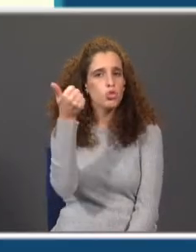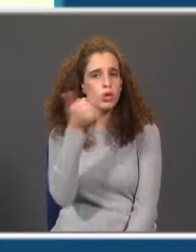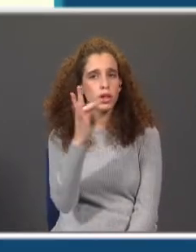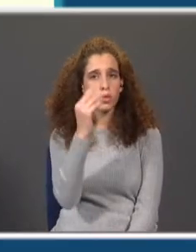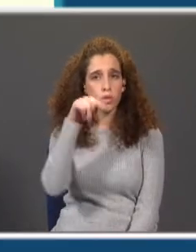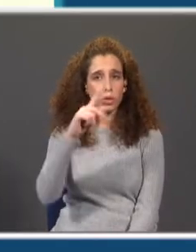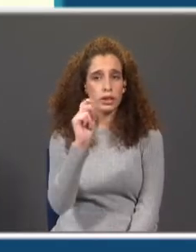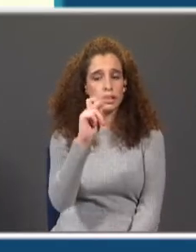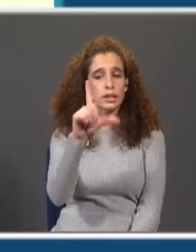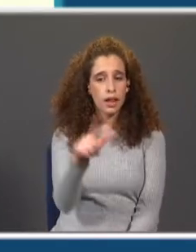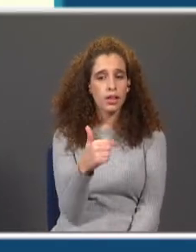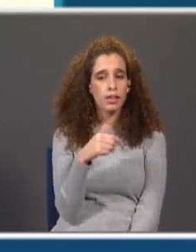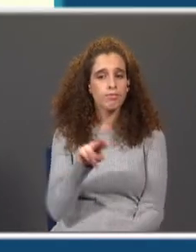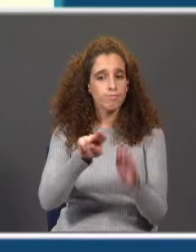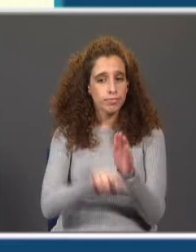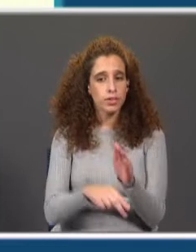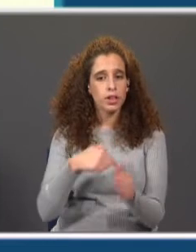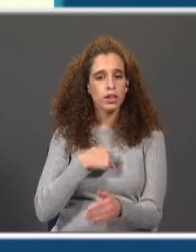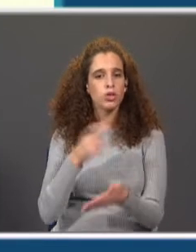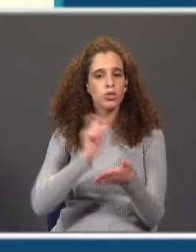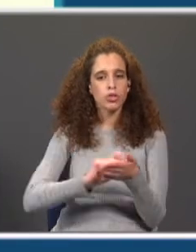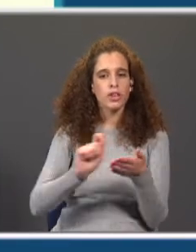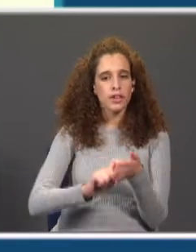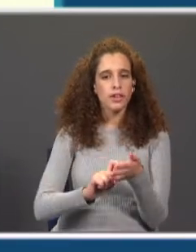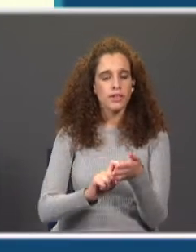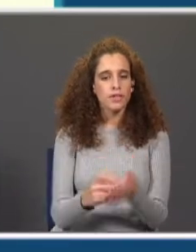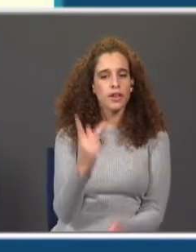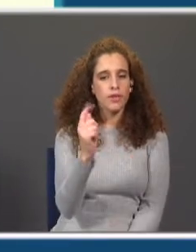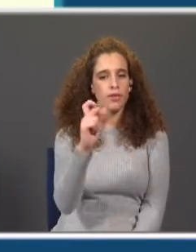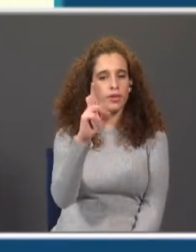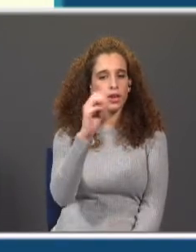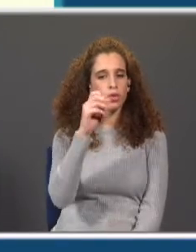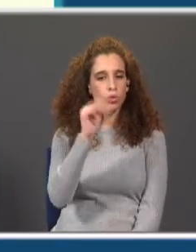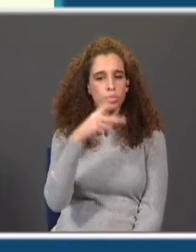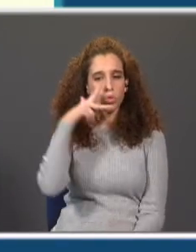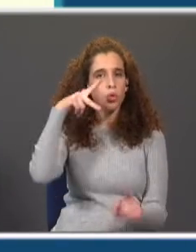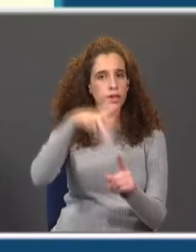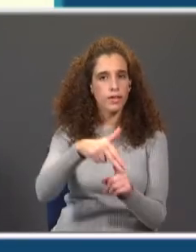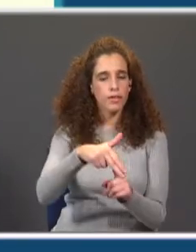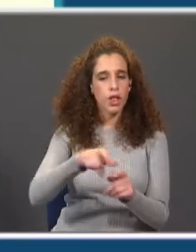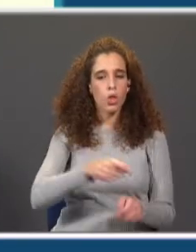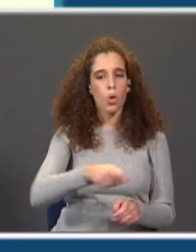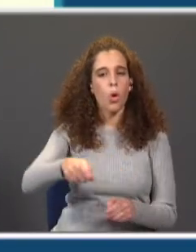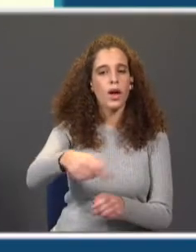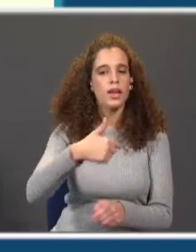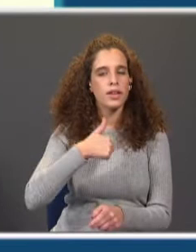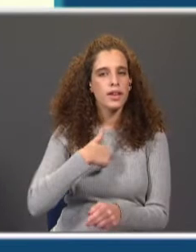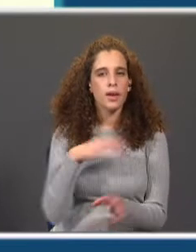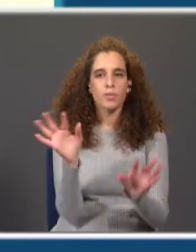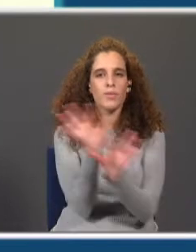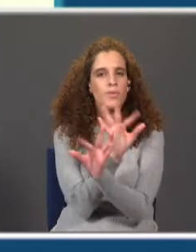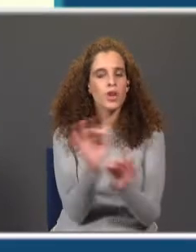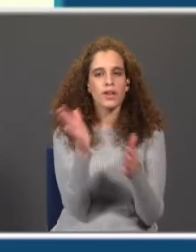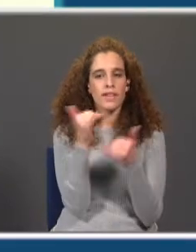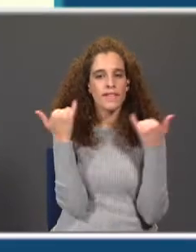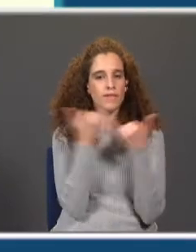escrevia versos no intervalo do hóquei e era indecentemente feliz. Continuamos com as recordações.